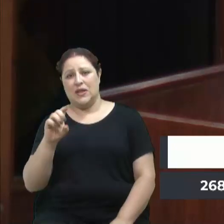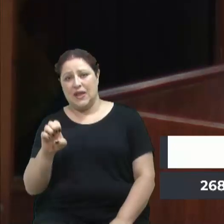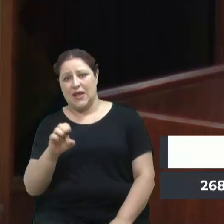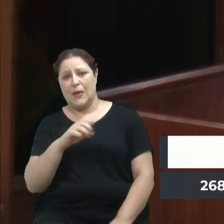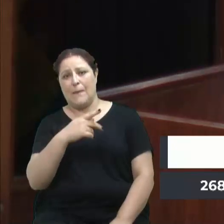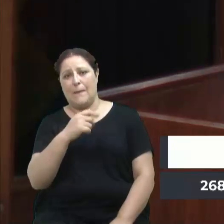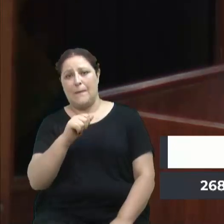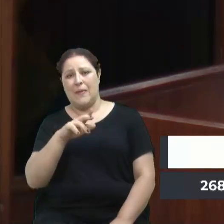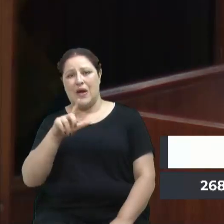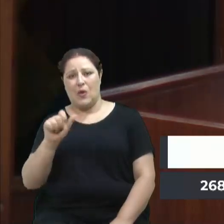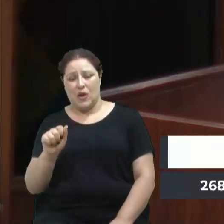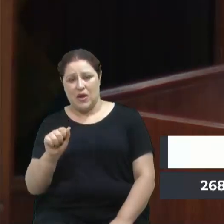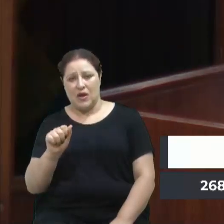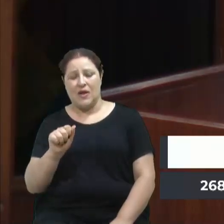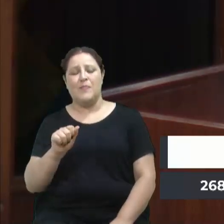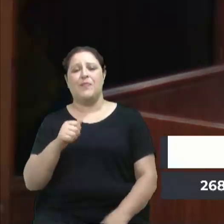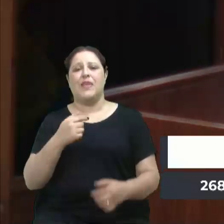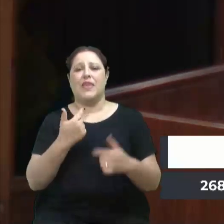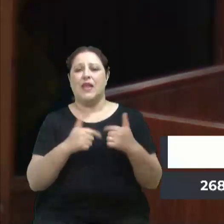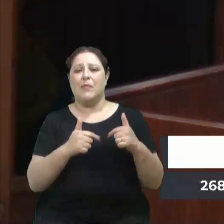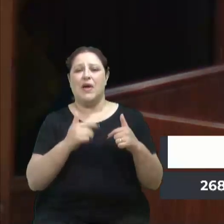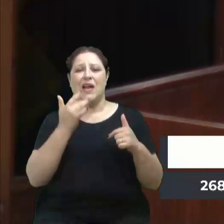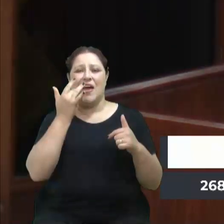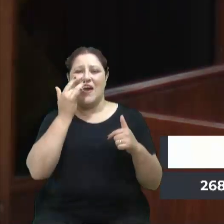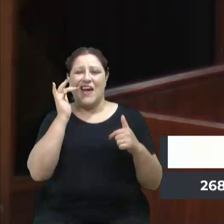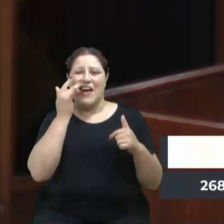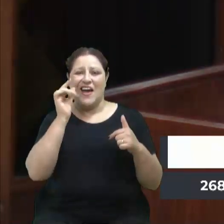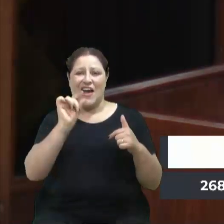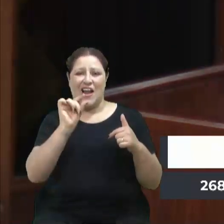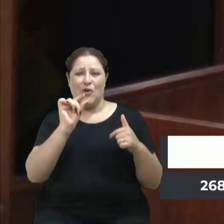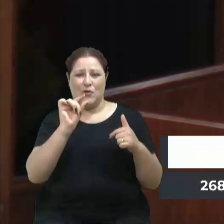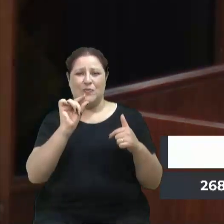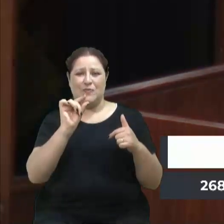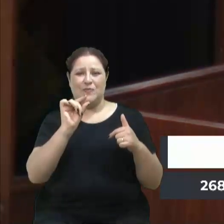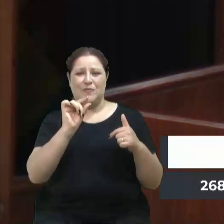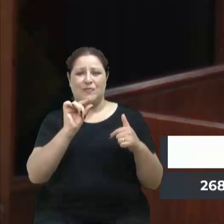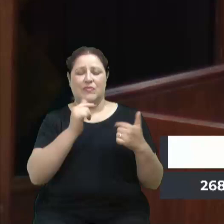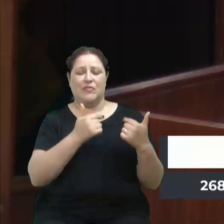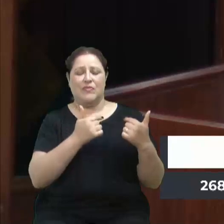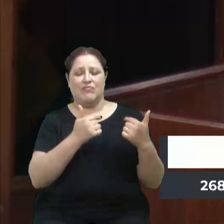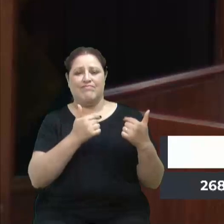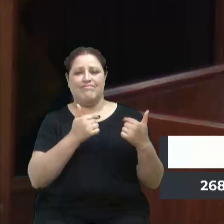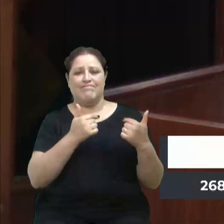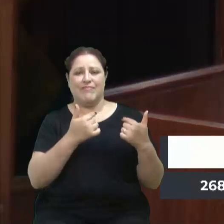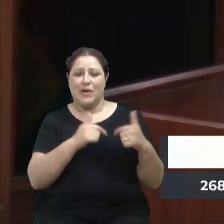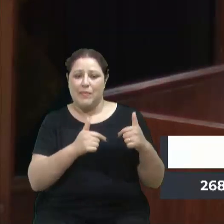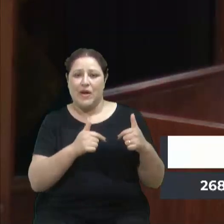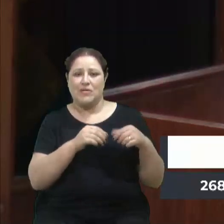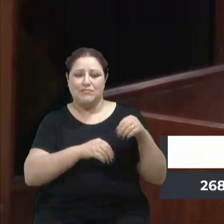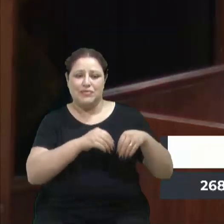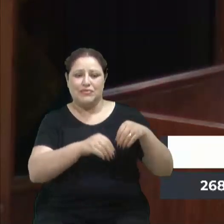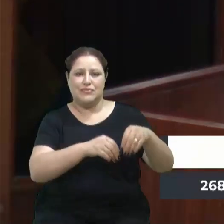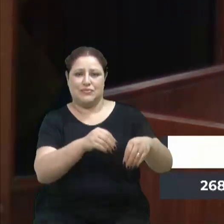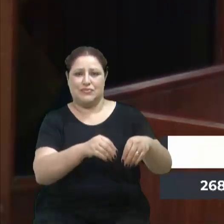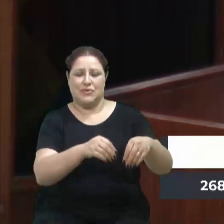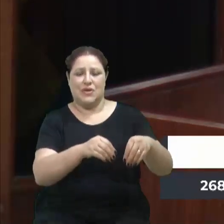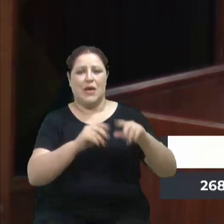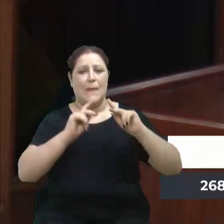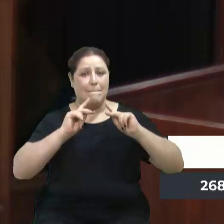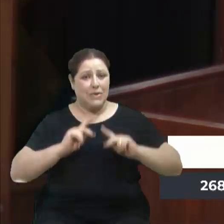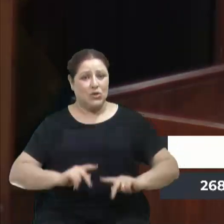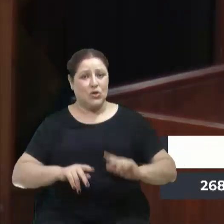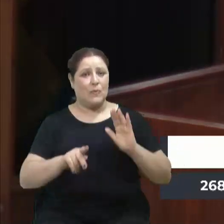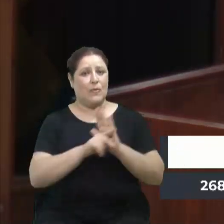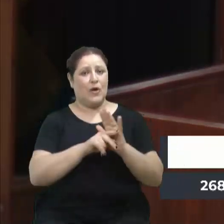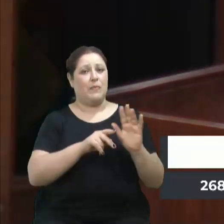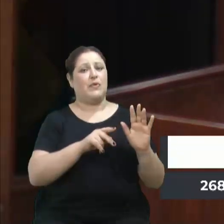Câmara, isso foi em abril de 2022 e ficou por isso mesmo. Indígenas e baianos. Nós já